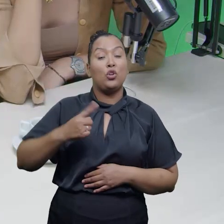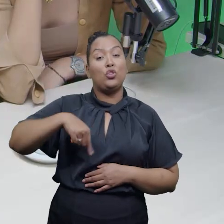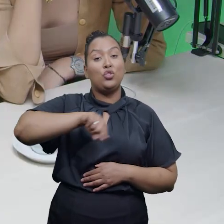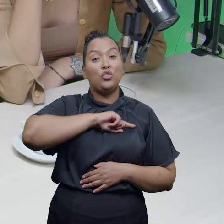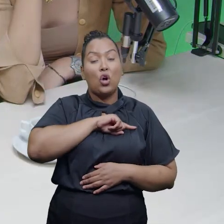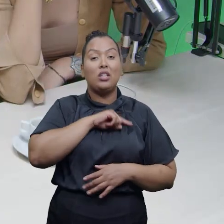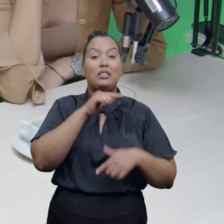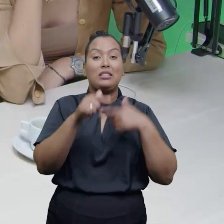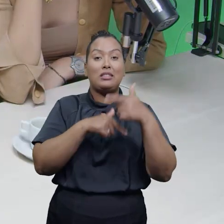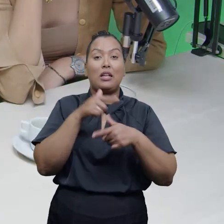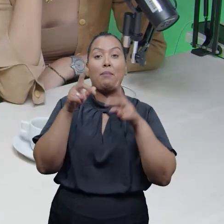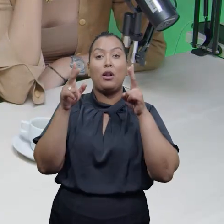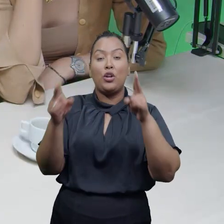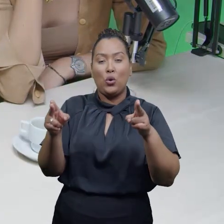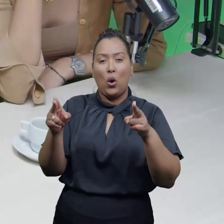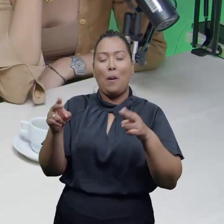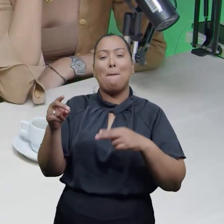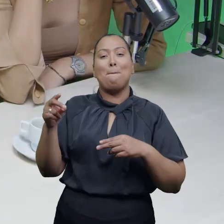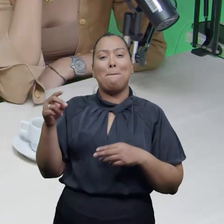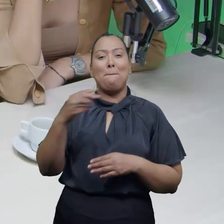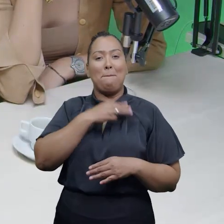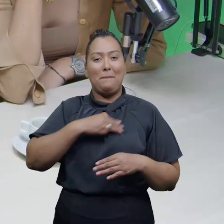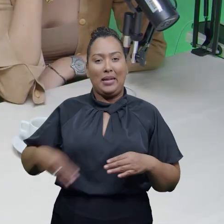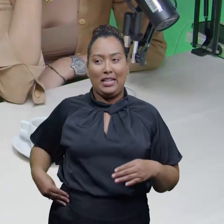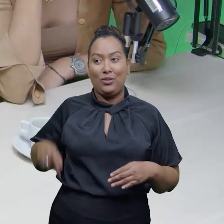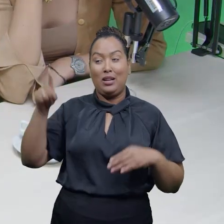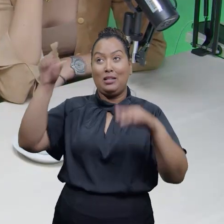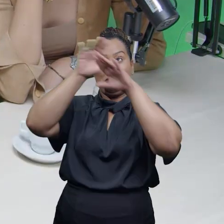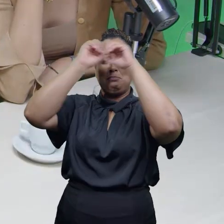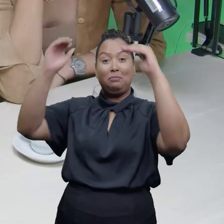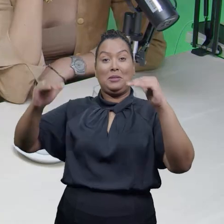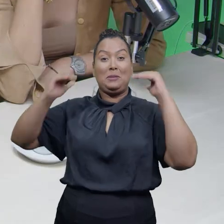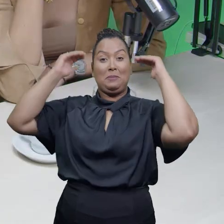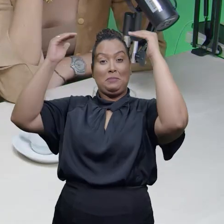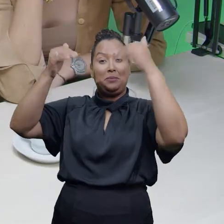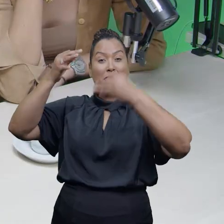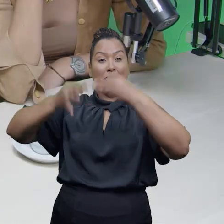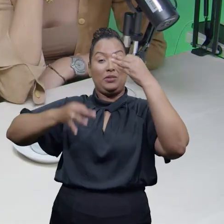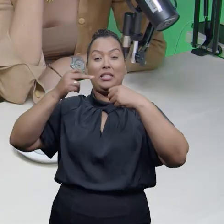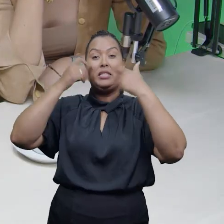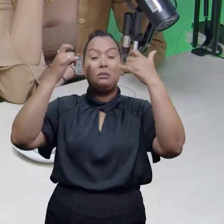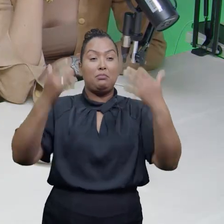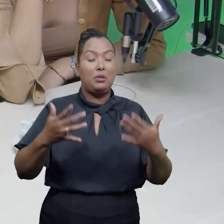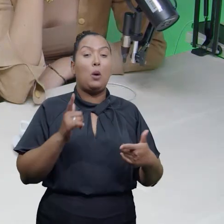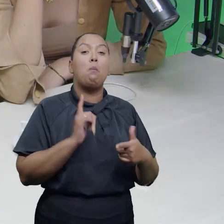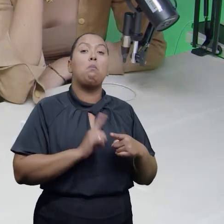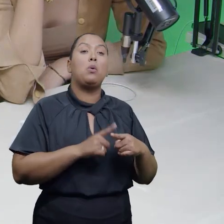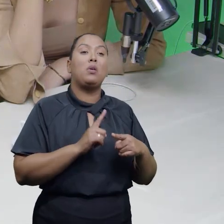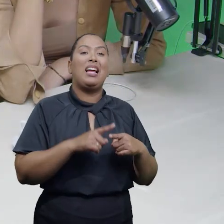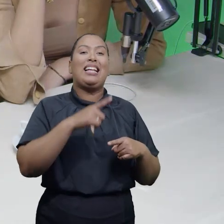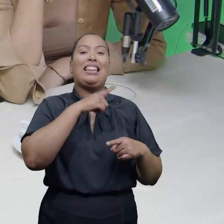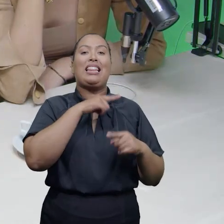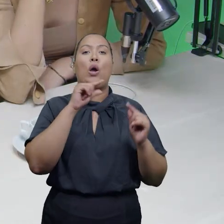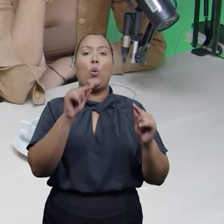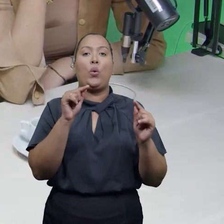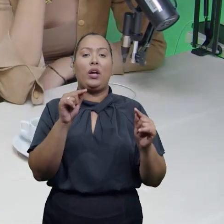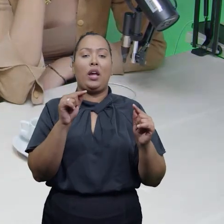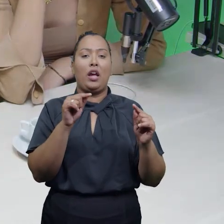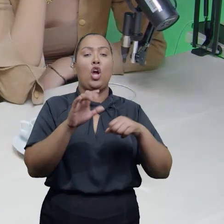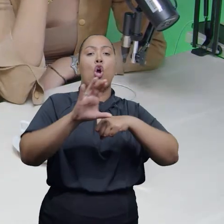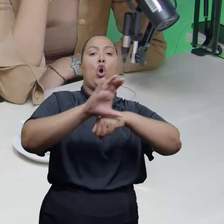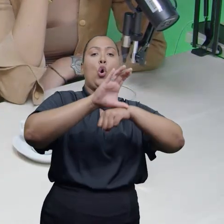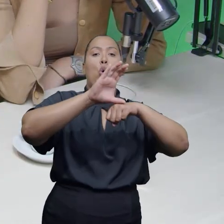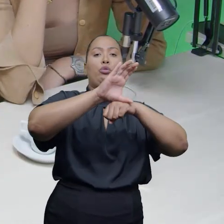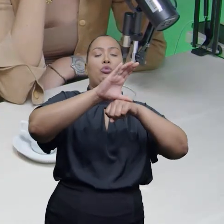que atuar conforme o ministro Aires Brito, né, do Supremo Tribunal Federal, fala, para diminuir o abismo que existe